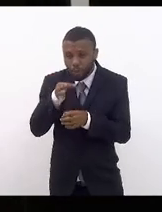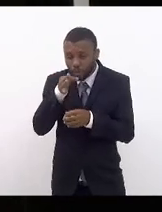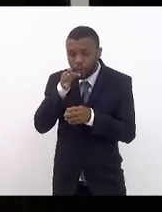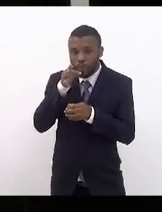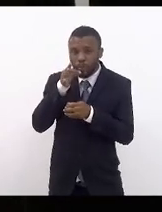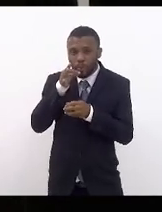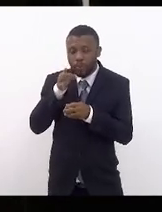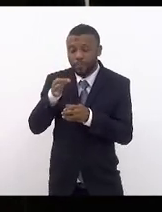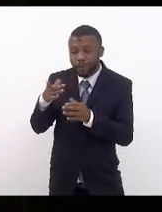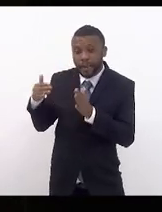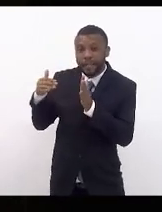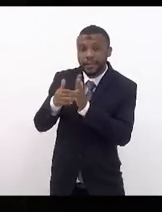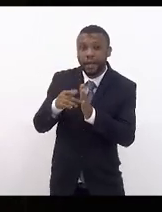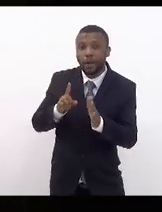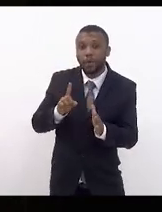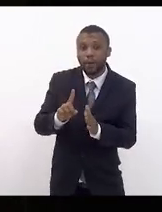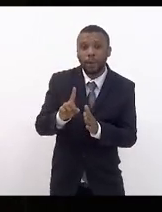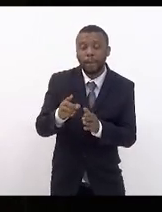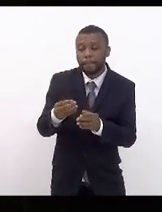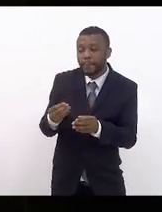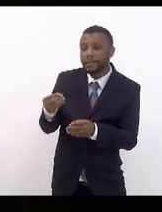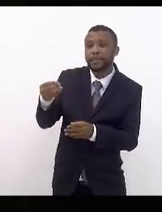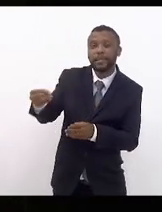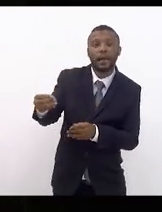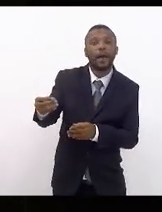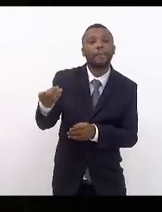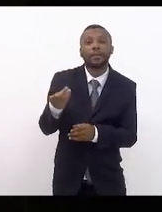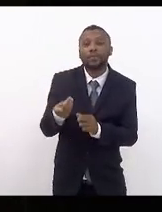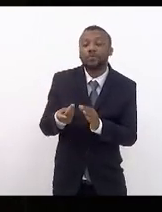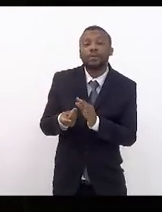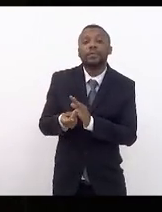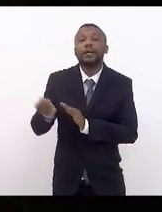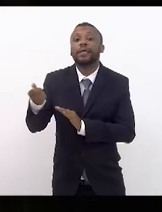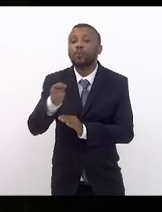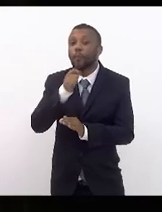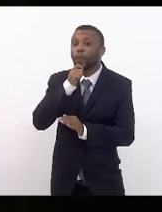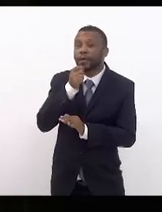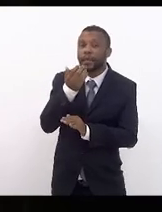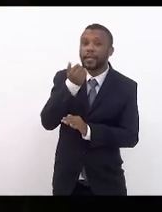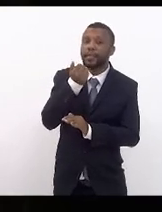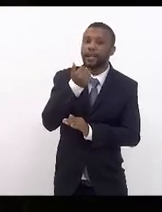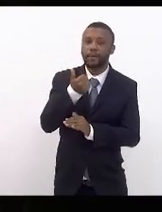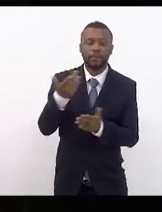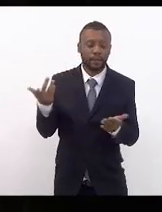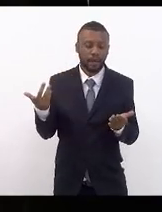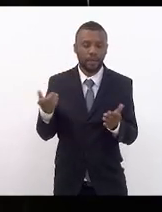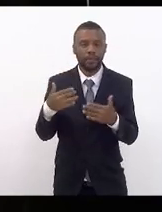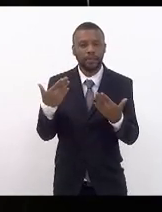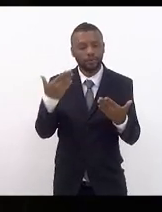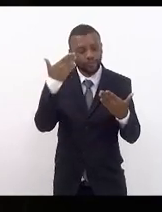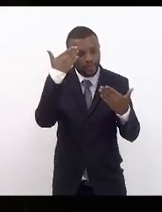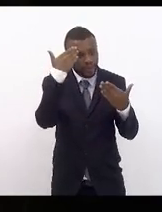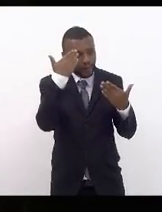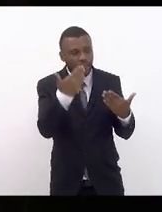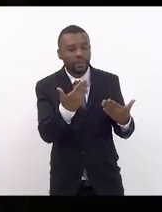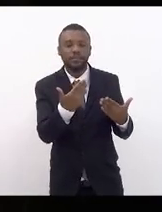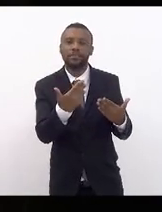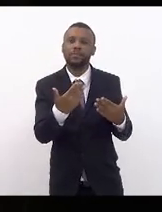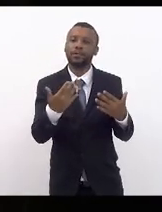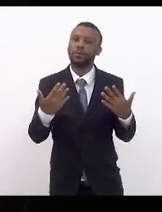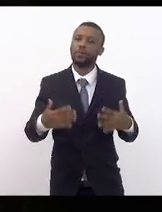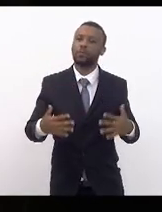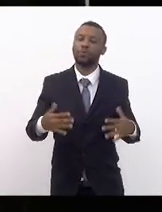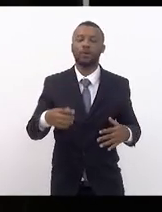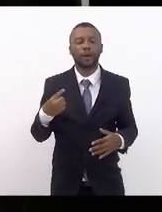elevador, para entregar para os filhos não saírem sem se alimentarem. Então, a nossa gratidão e, para nós,